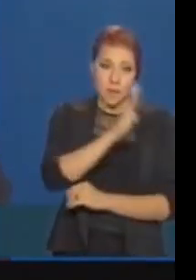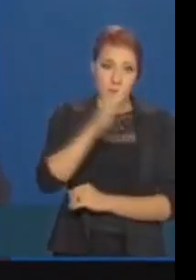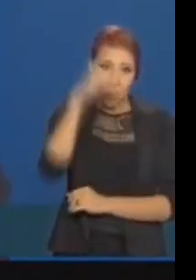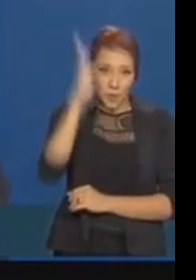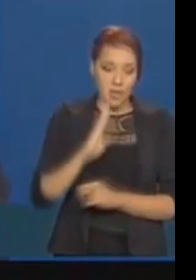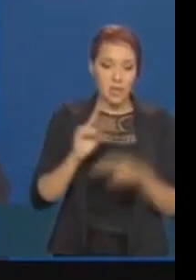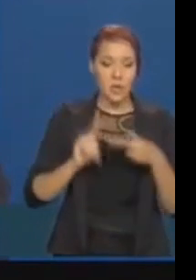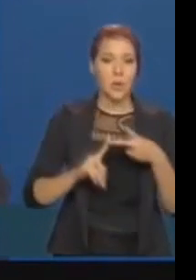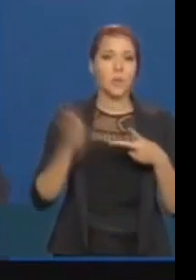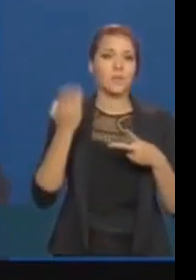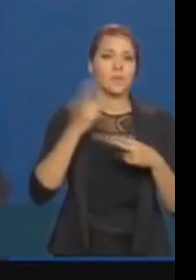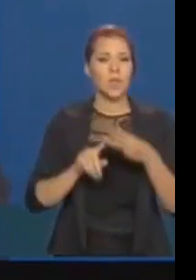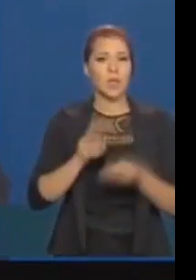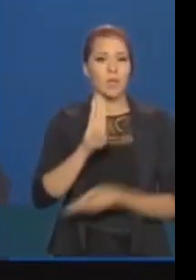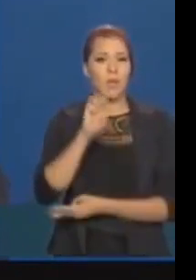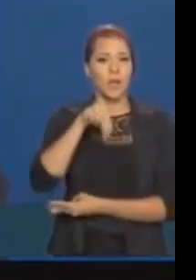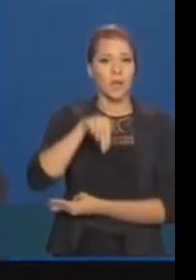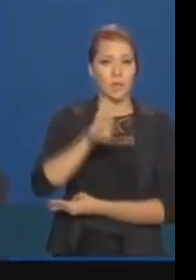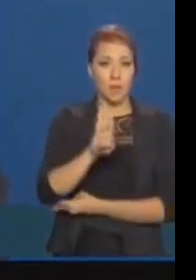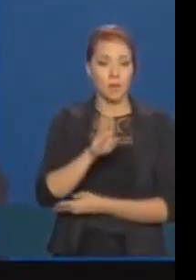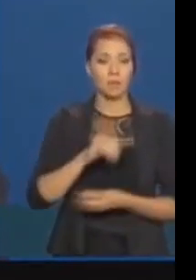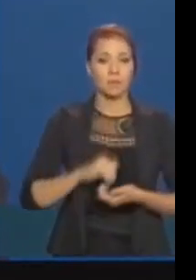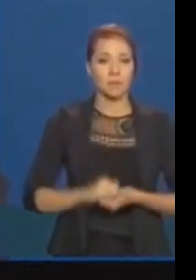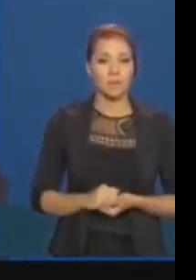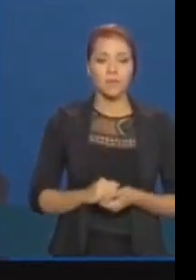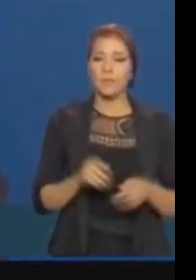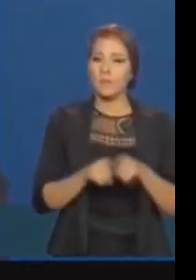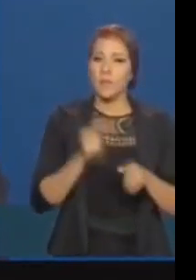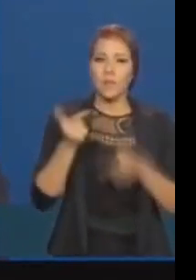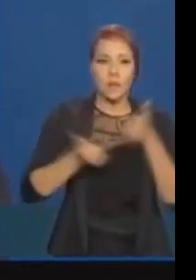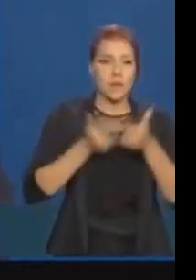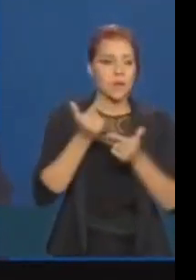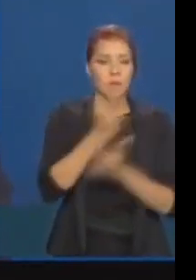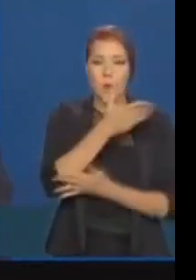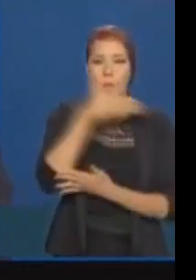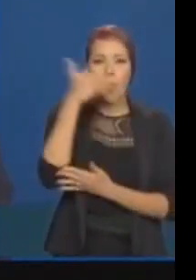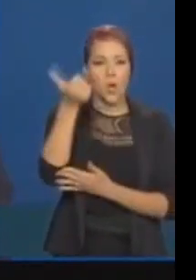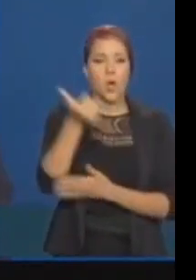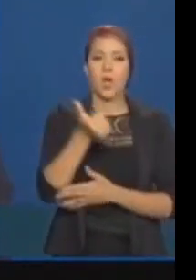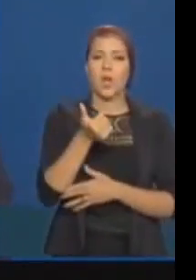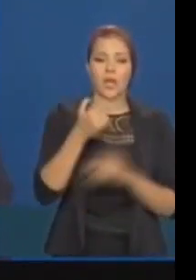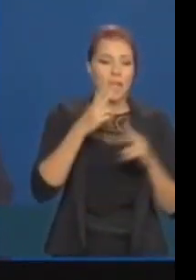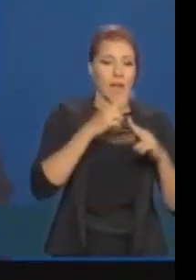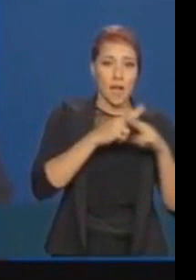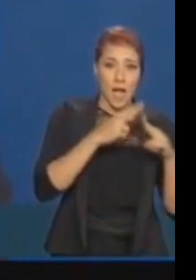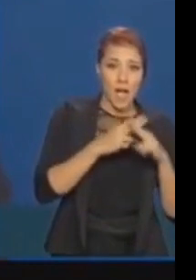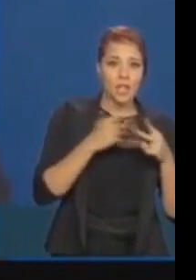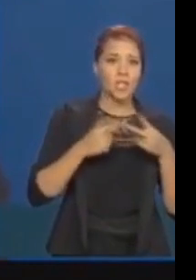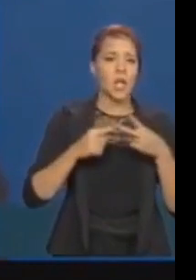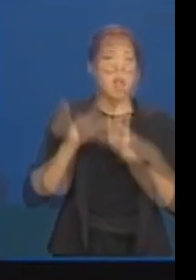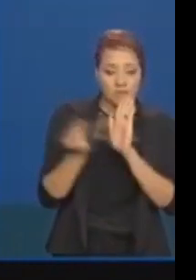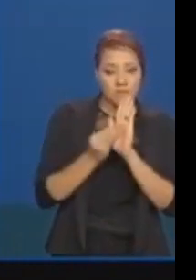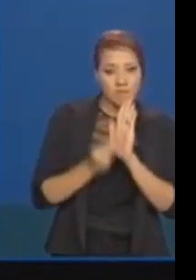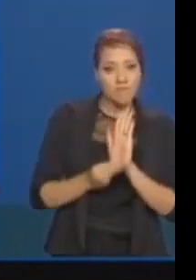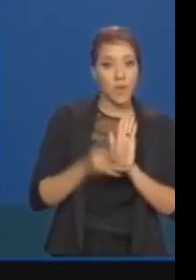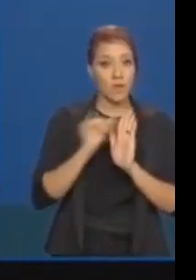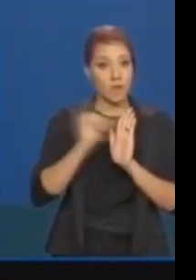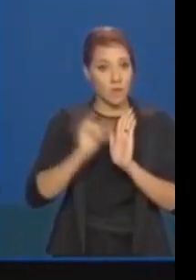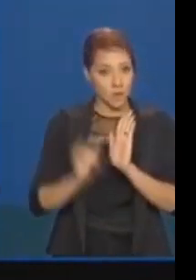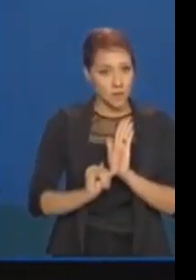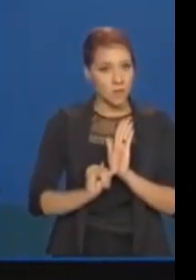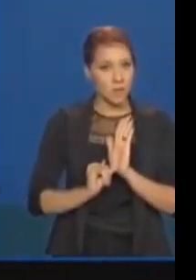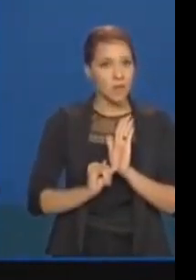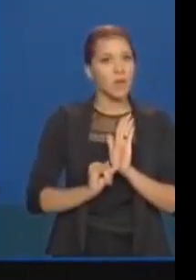Caixa, Basa e BNB. Estamos trabalhando com as melhores redes, que é Caixa, Lotéricas, Banco do Brasil, Correio. E nós